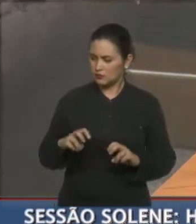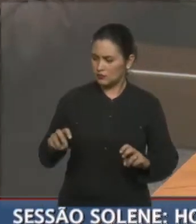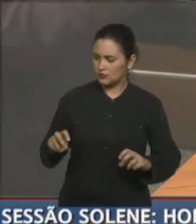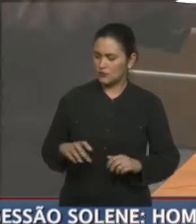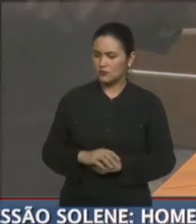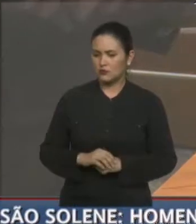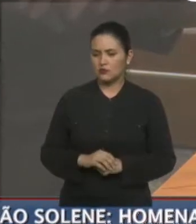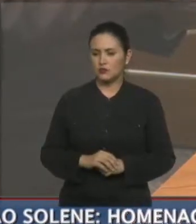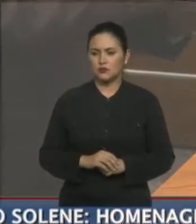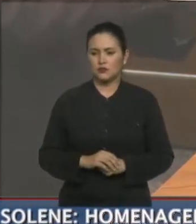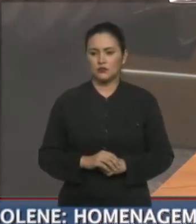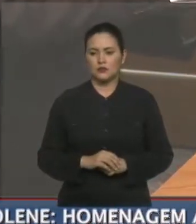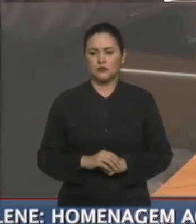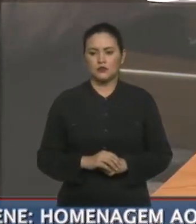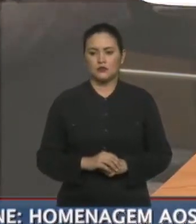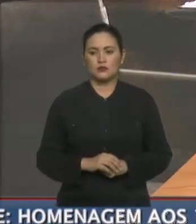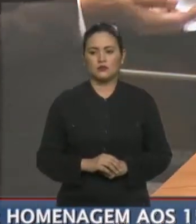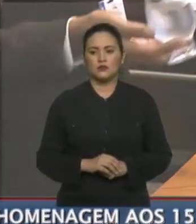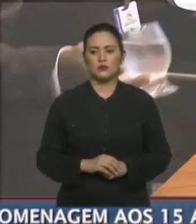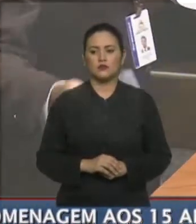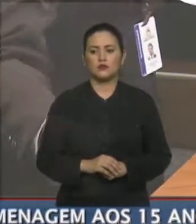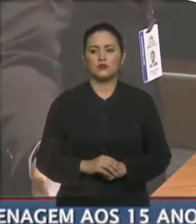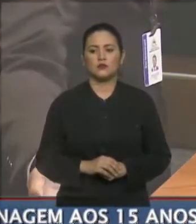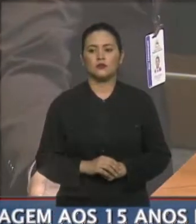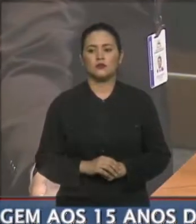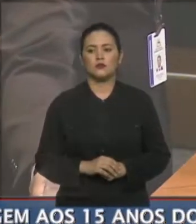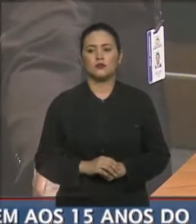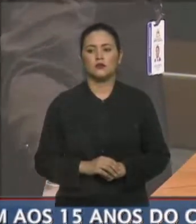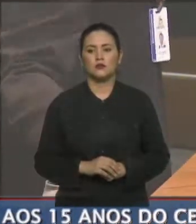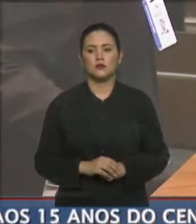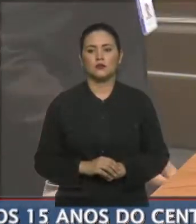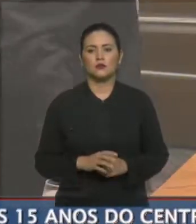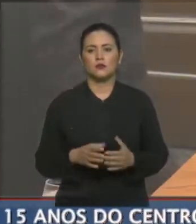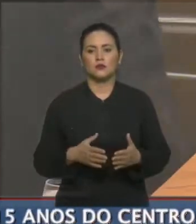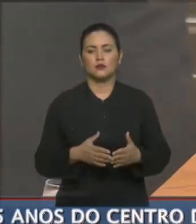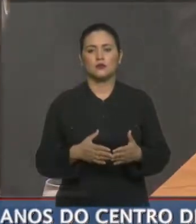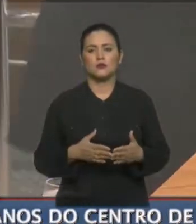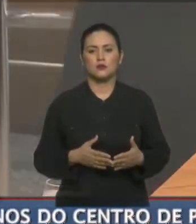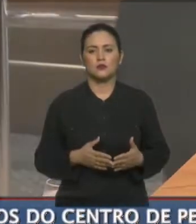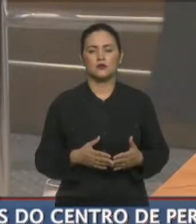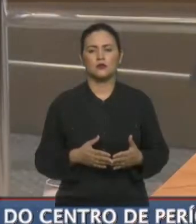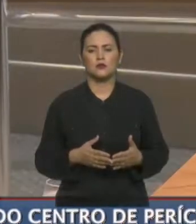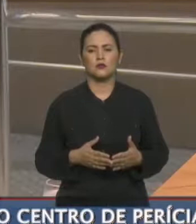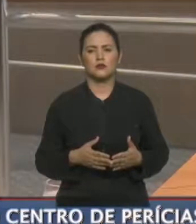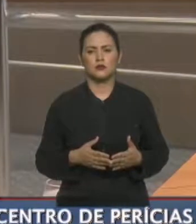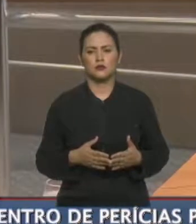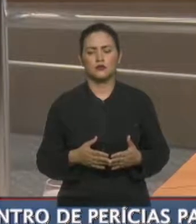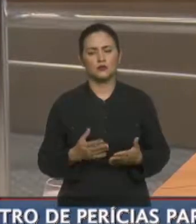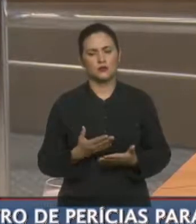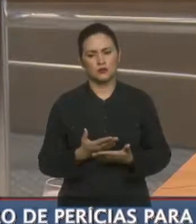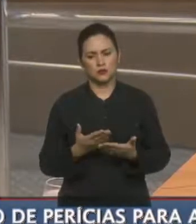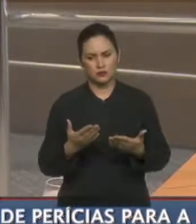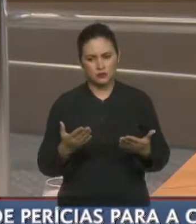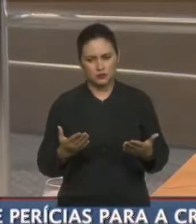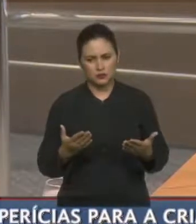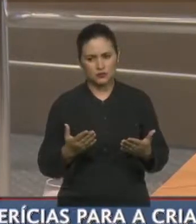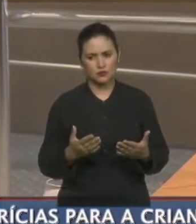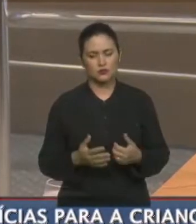Quero pedir permissão também a todos e a todas para lançar a minha